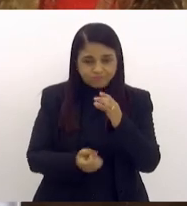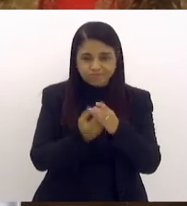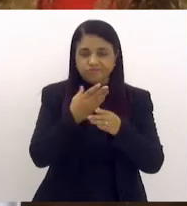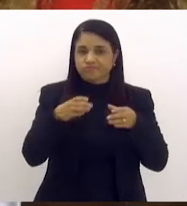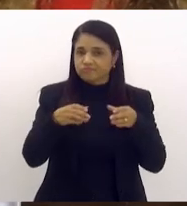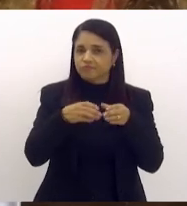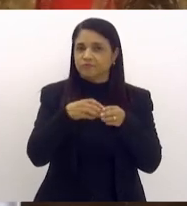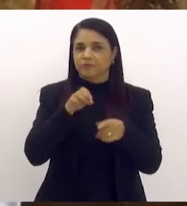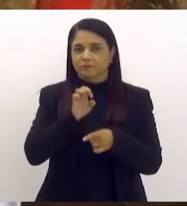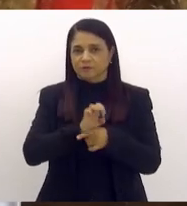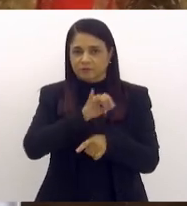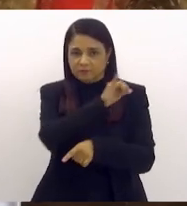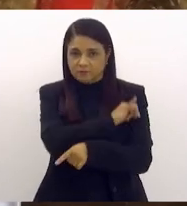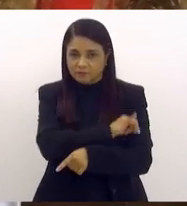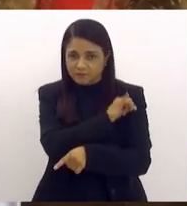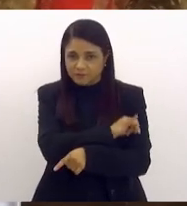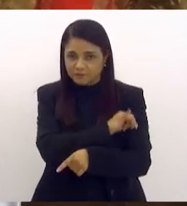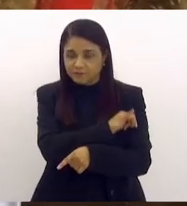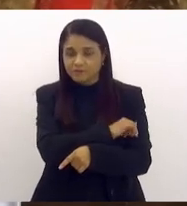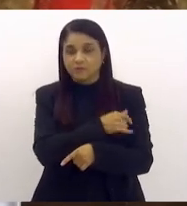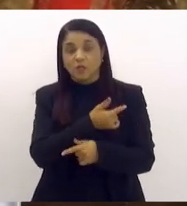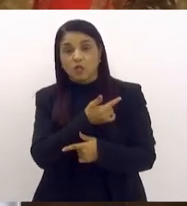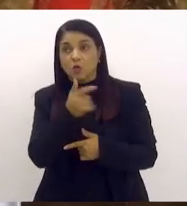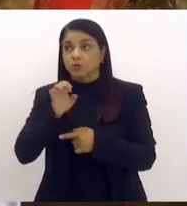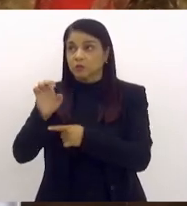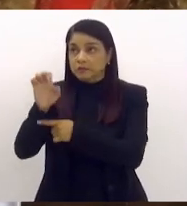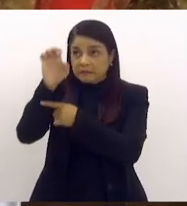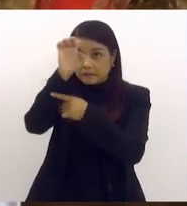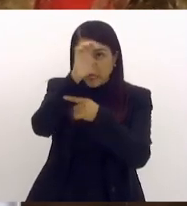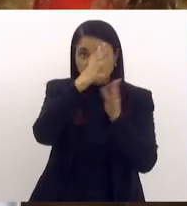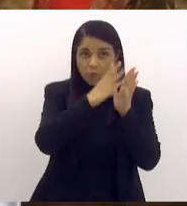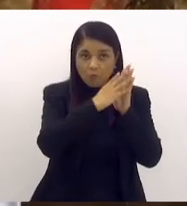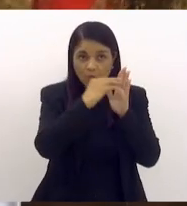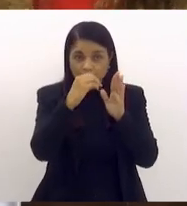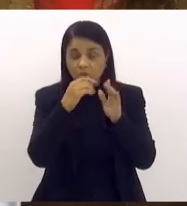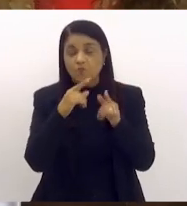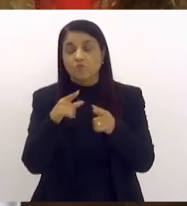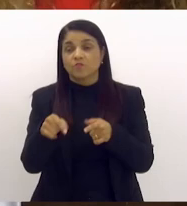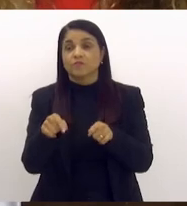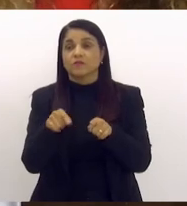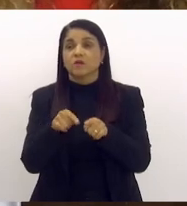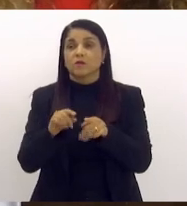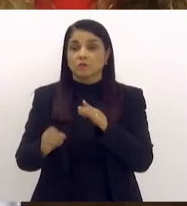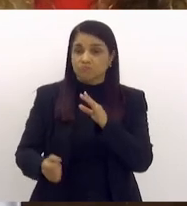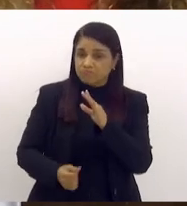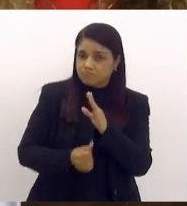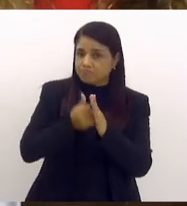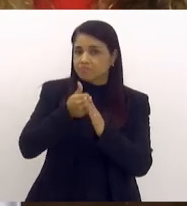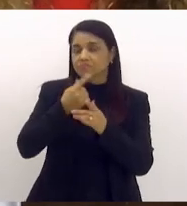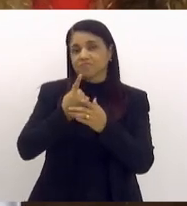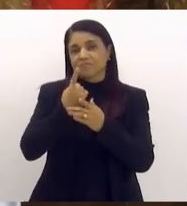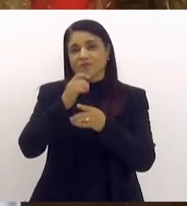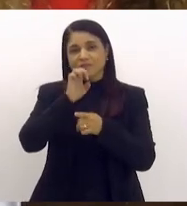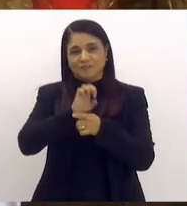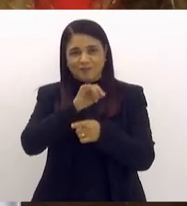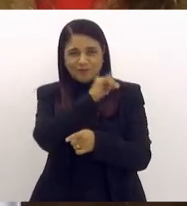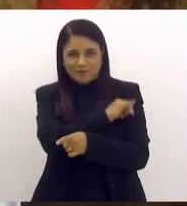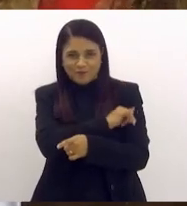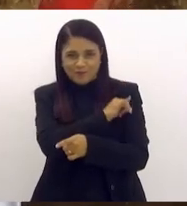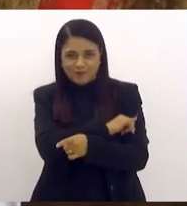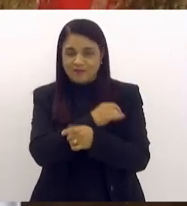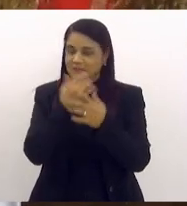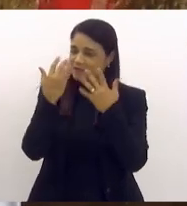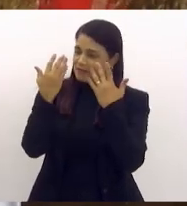Rio e que outros estados copiem o Rio tá sendo Pioneiro nisso E aí uma saudação